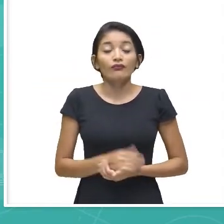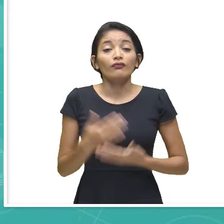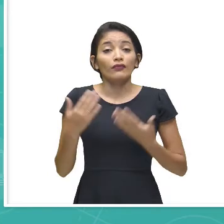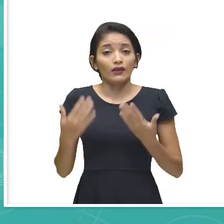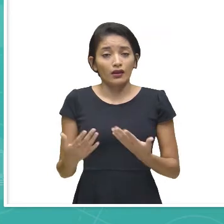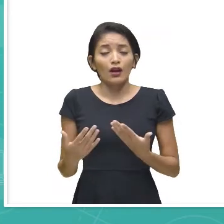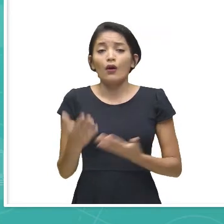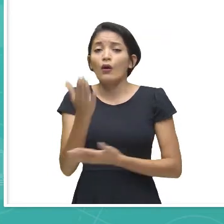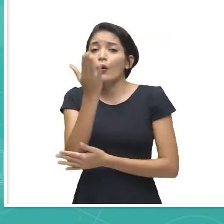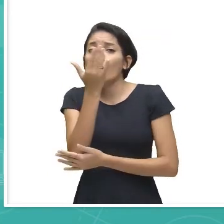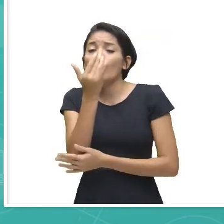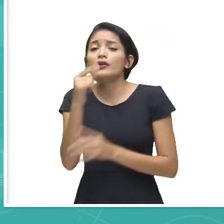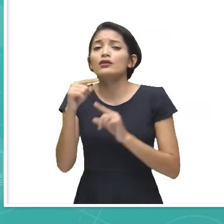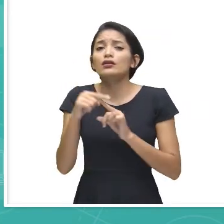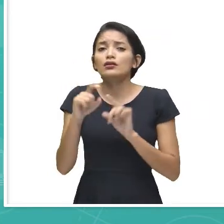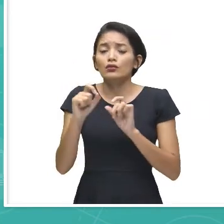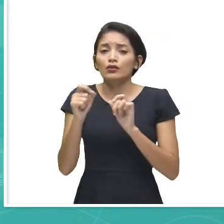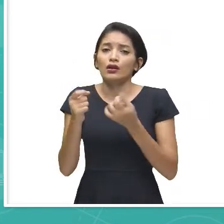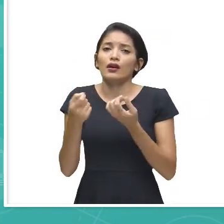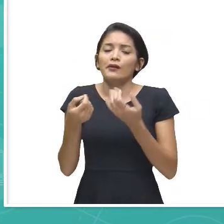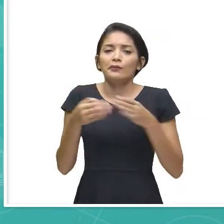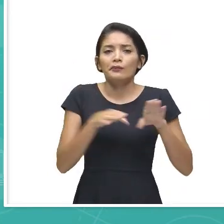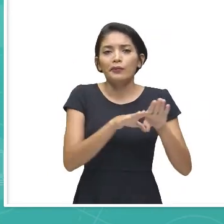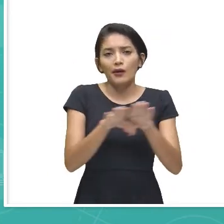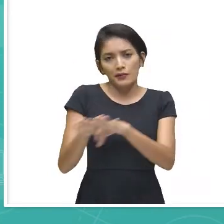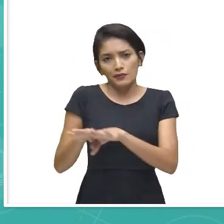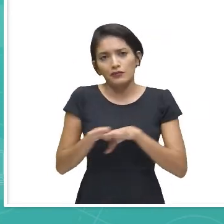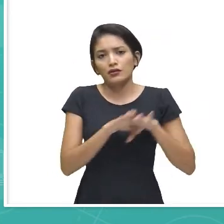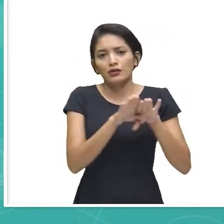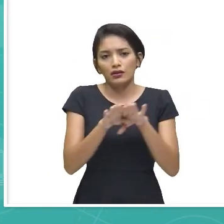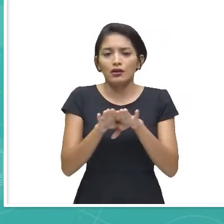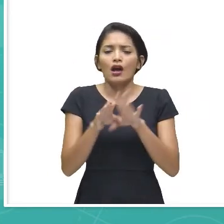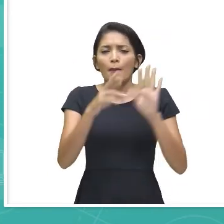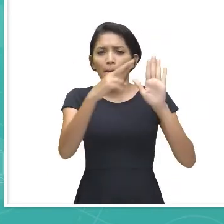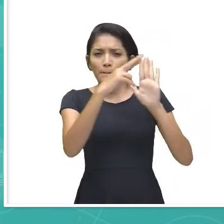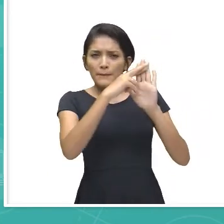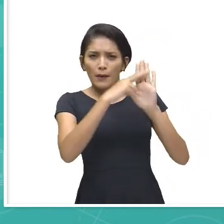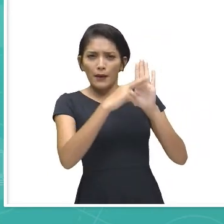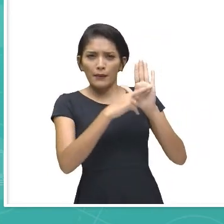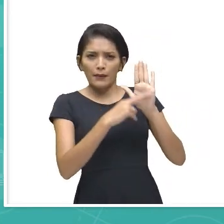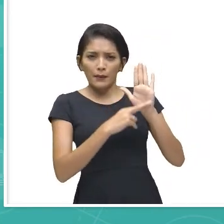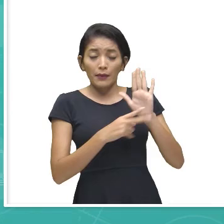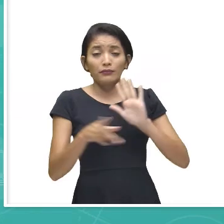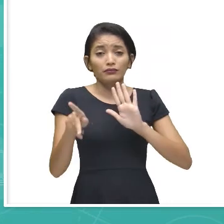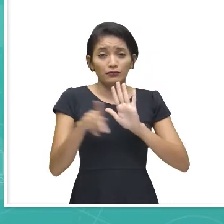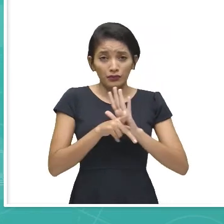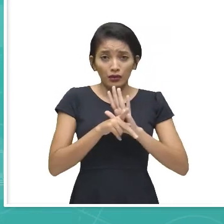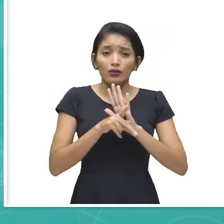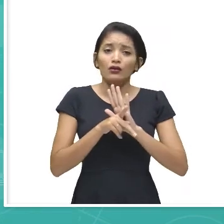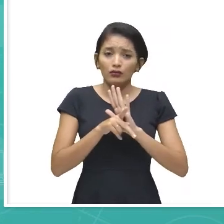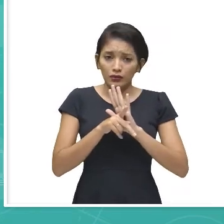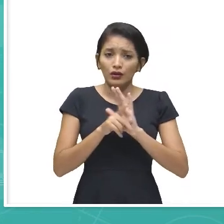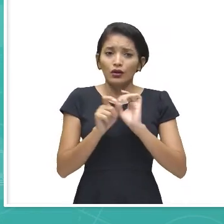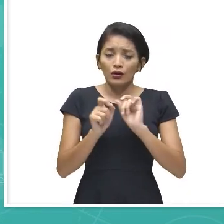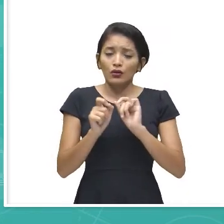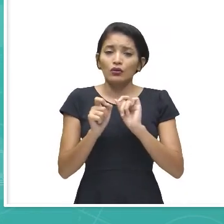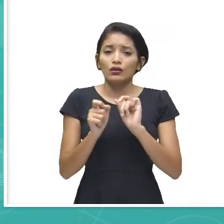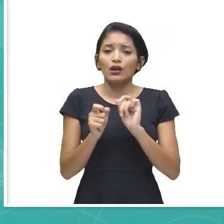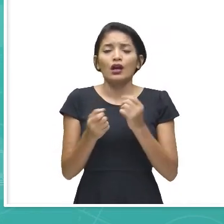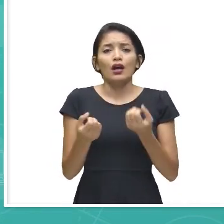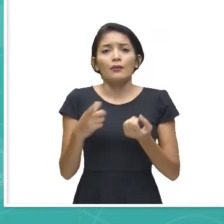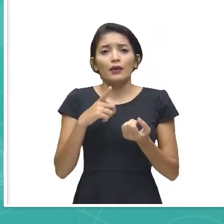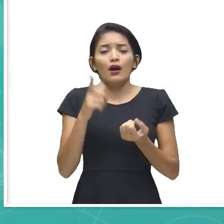uma alimentação padrão, né? Seguindo ali os padrões básicos para a hipertrofia, ou seja, para a